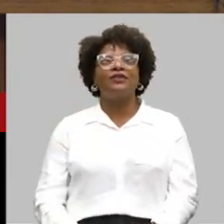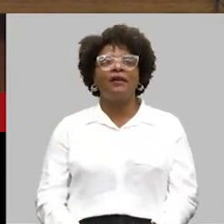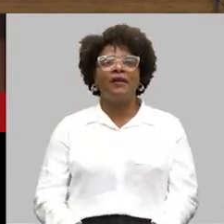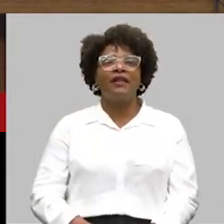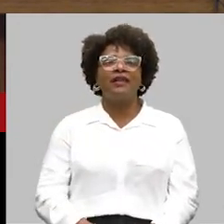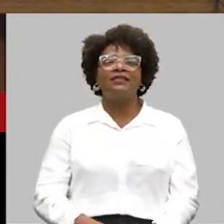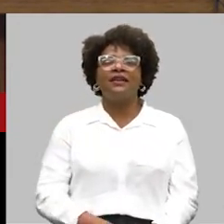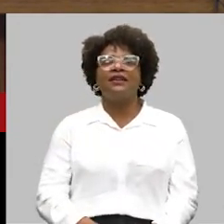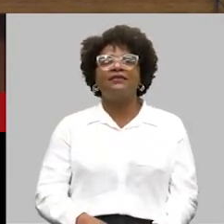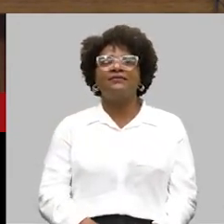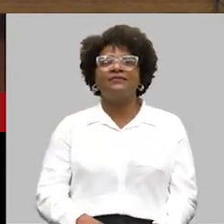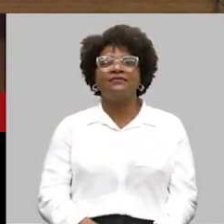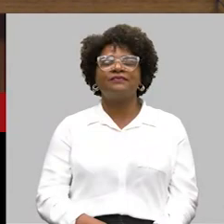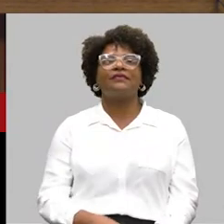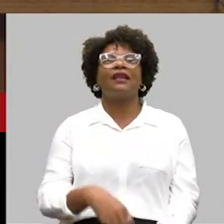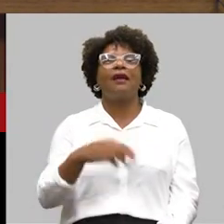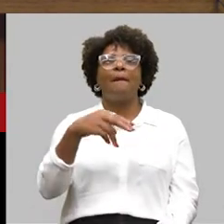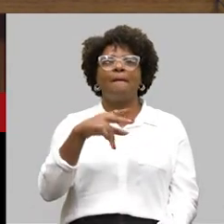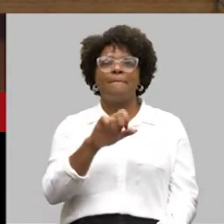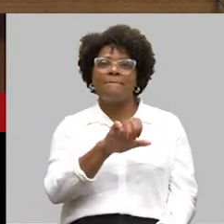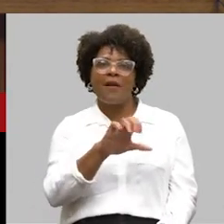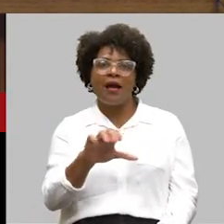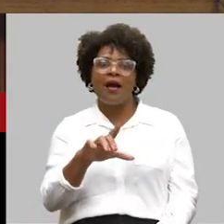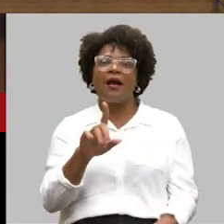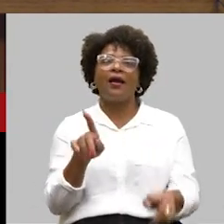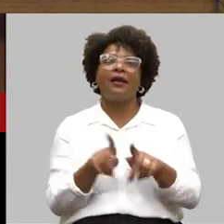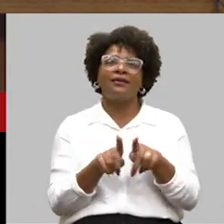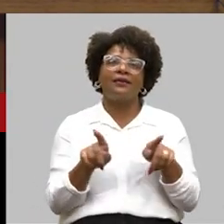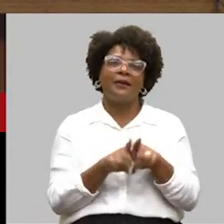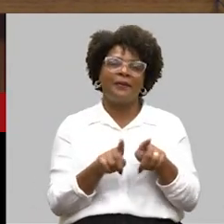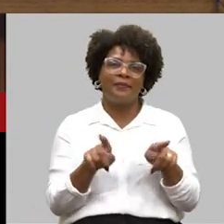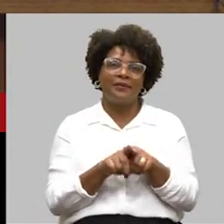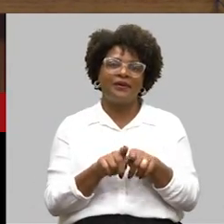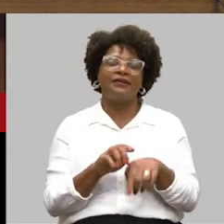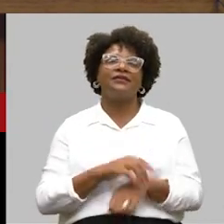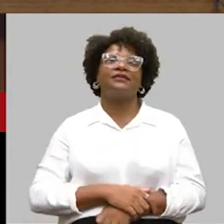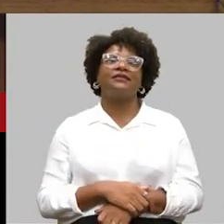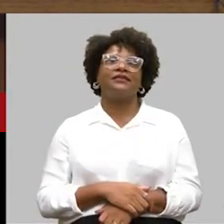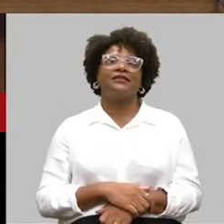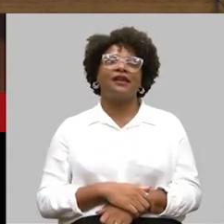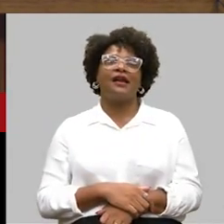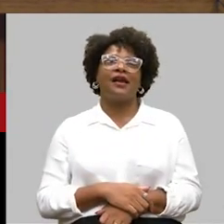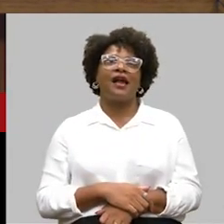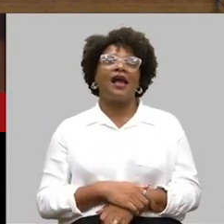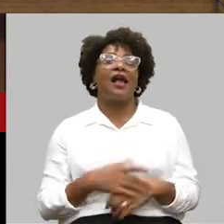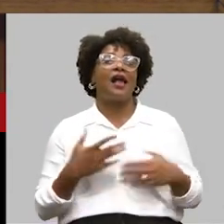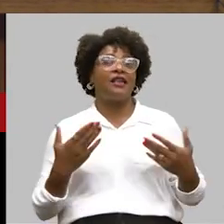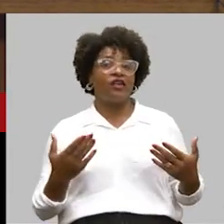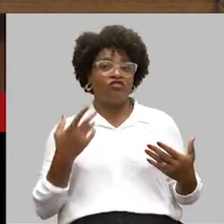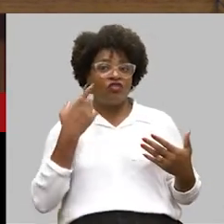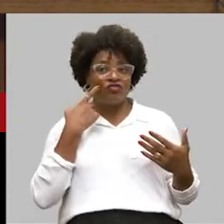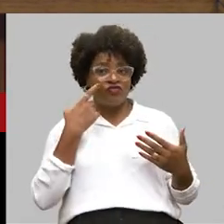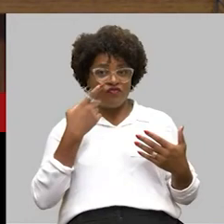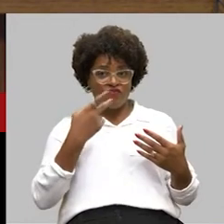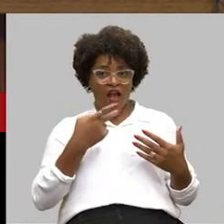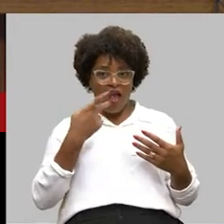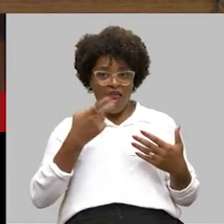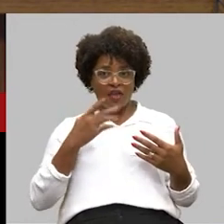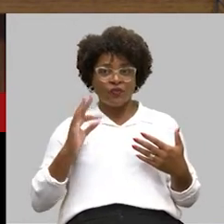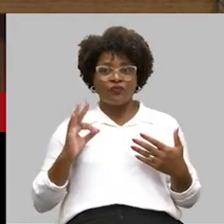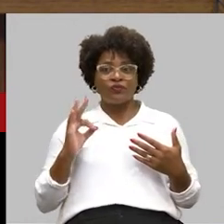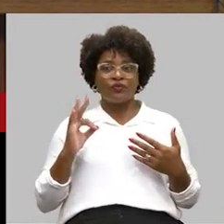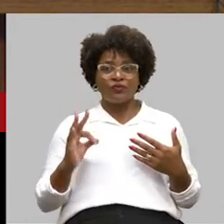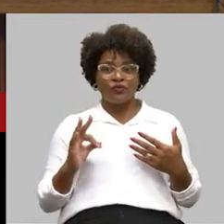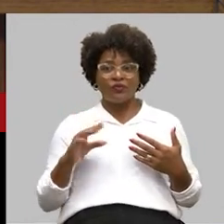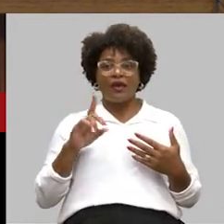então assim ela viu como que foi essa construção e e quando a gente fala de futuro é importante a